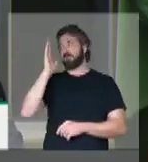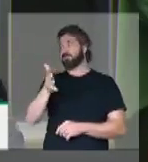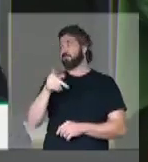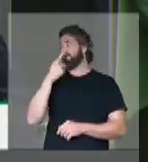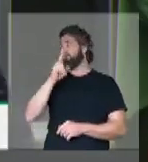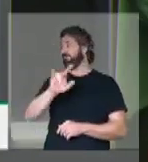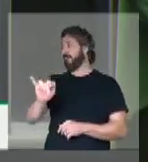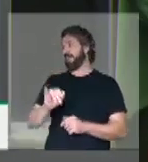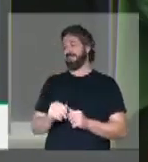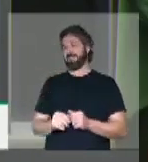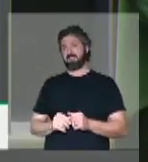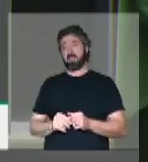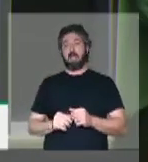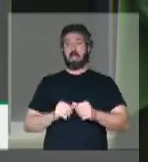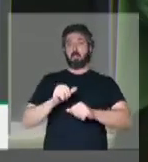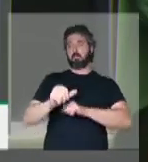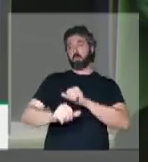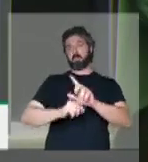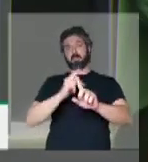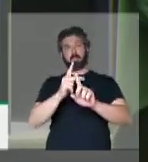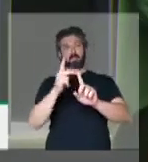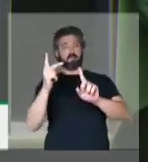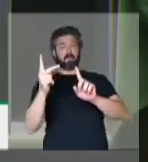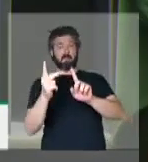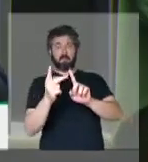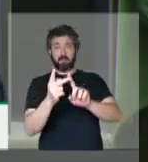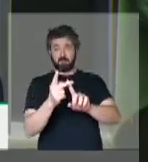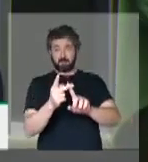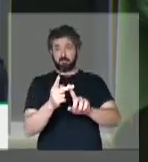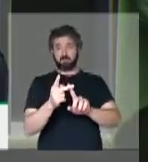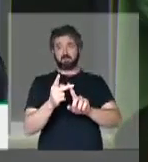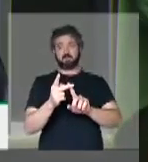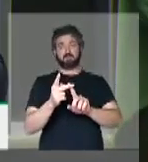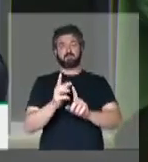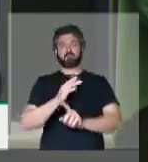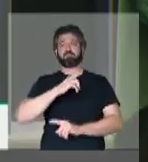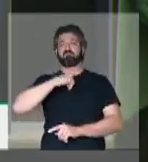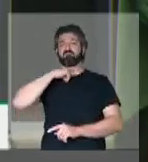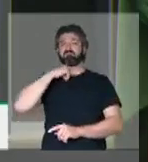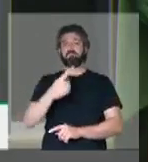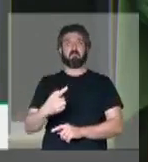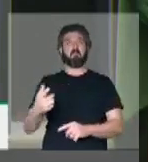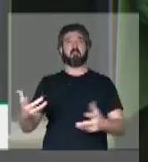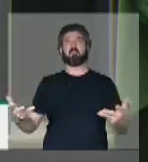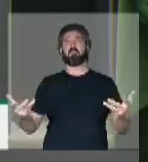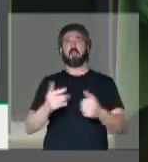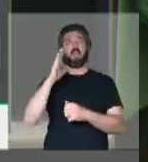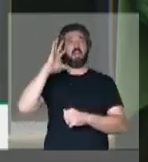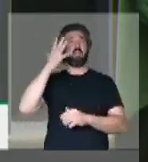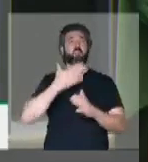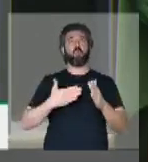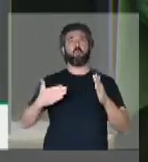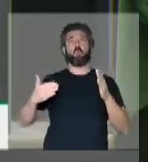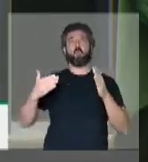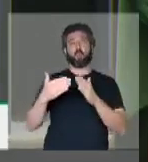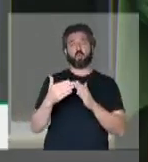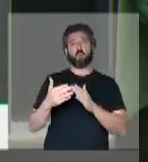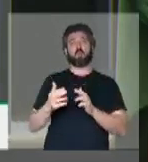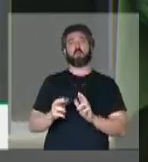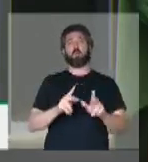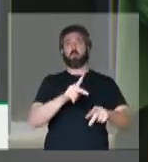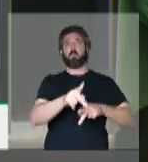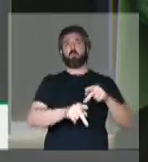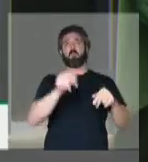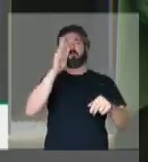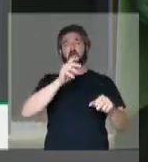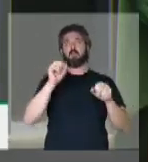oposição, de que esta reforma da Previdência não seria a grande solução esperada